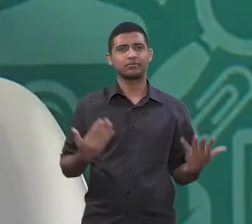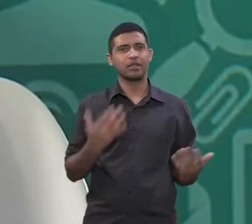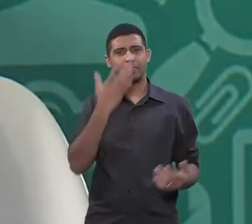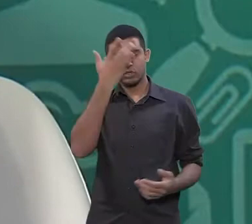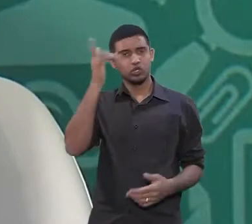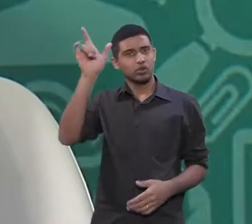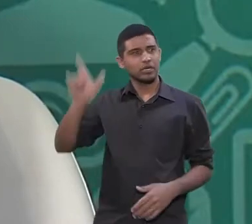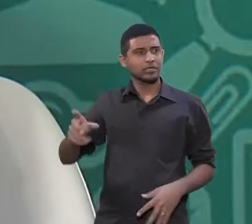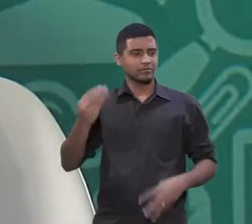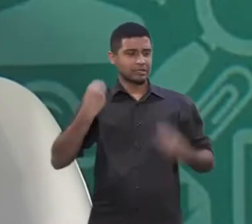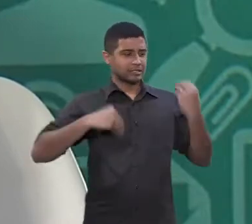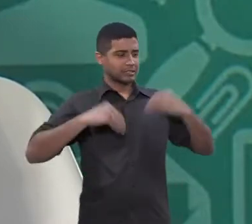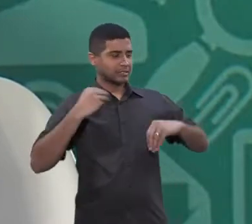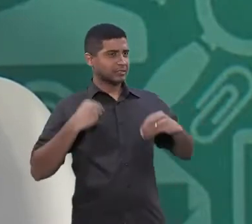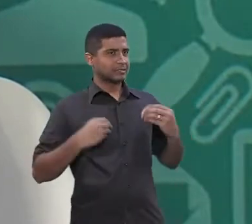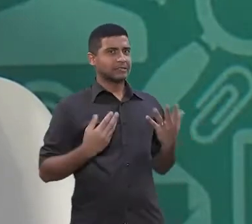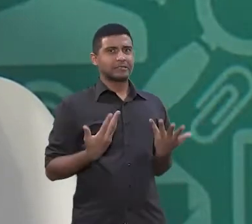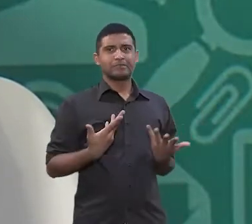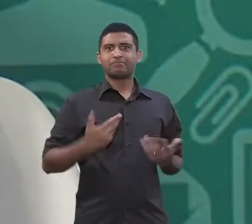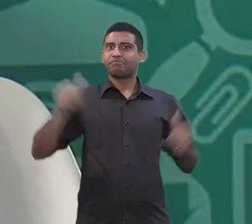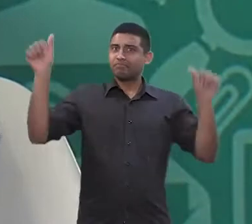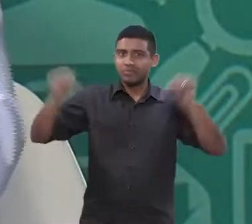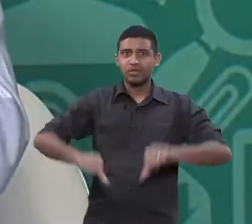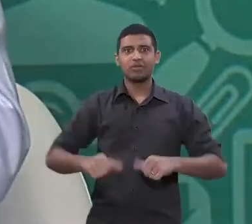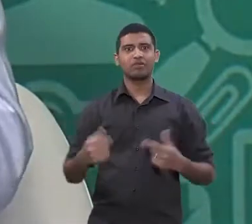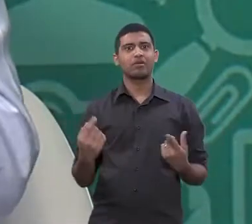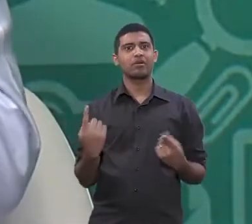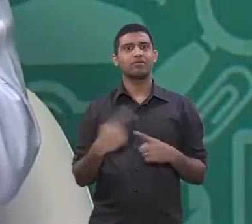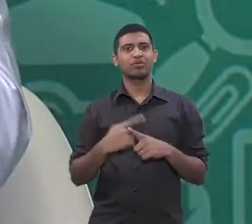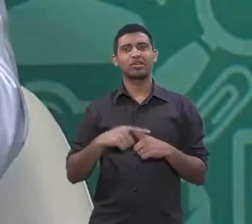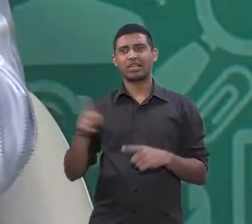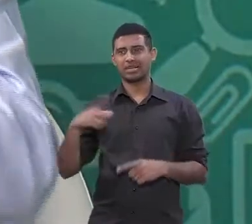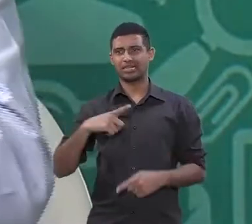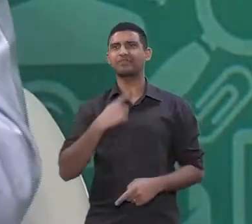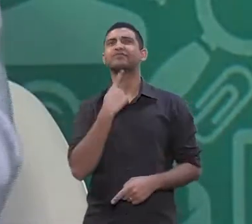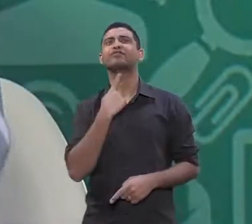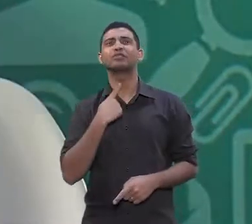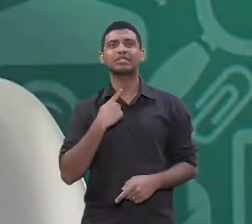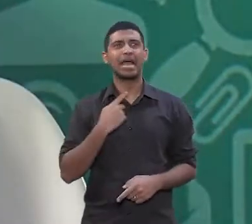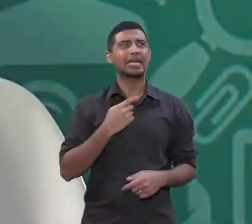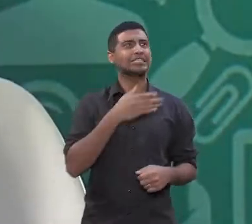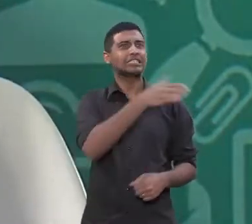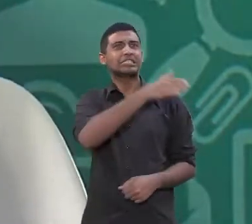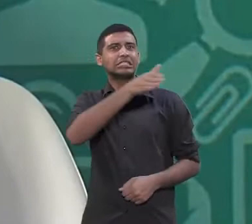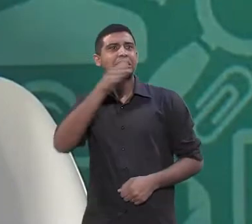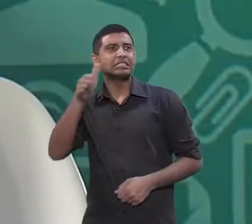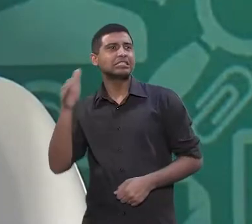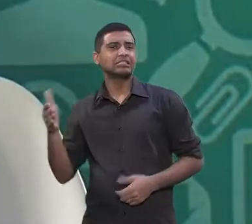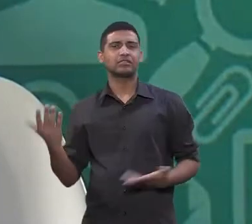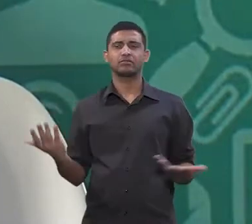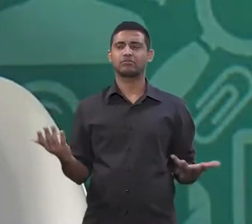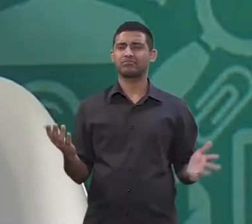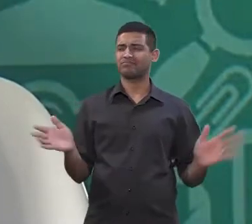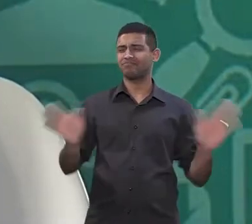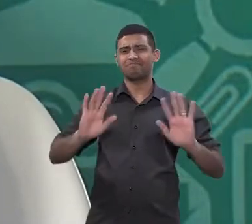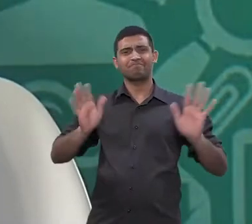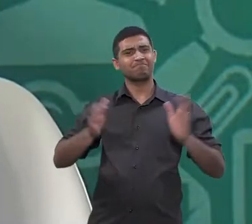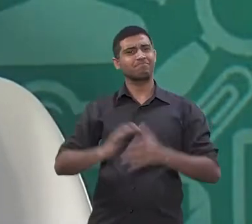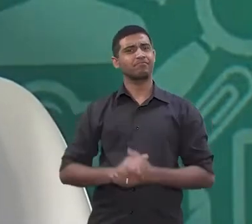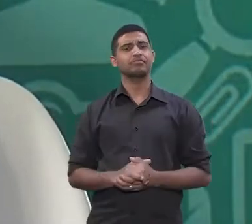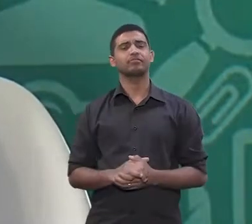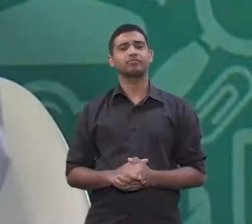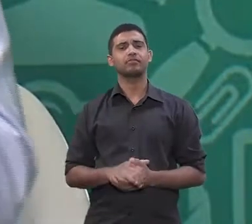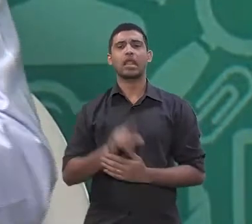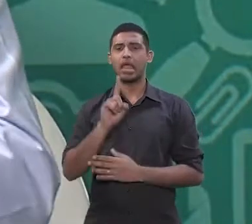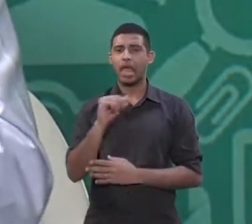Para o deprimido, isso é uma coisa muito ruim para ele, porque ele não tem vontade, ele não quer fazer aquilo. Né? Ele